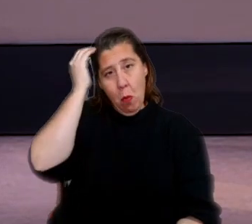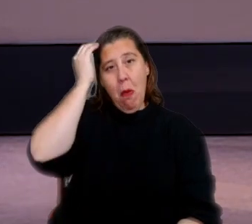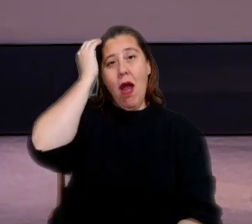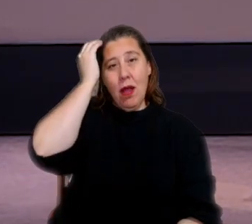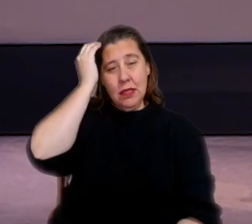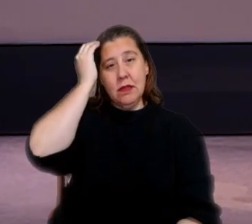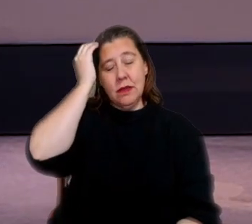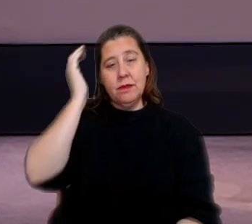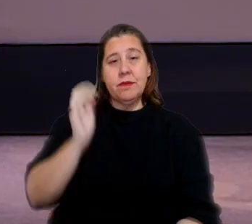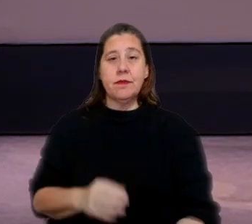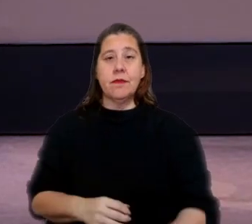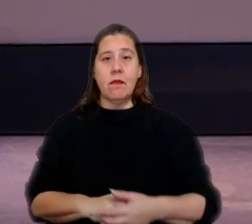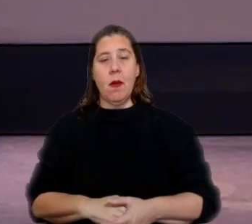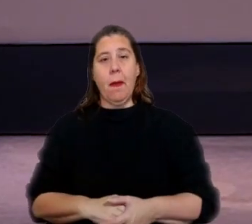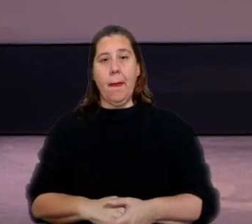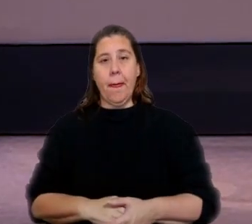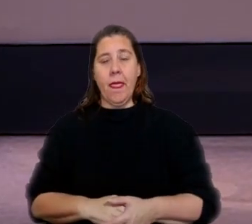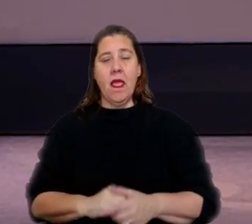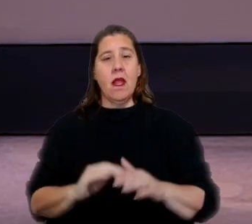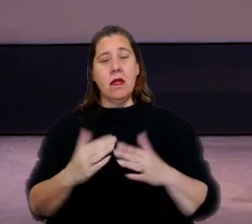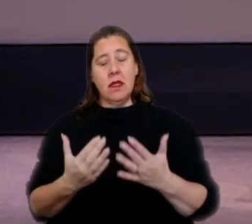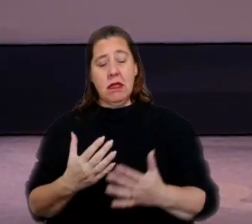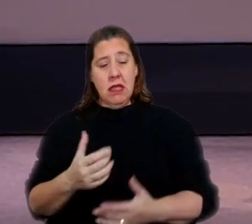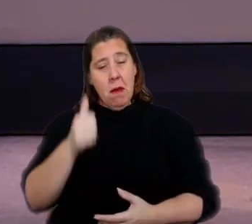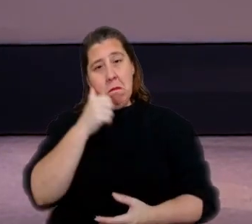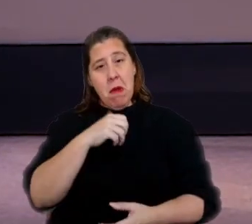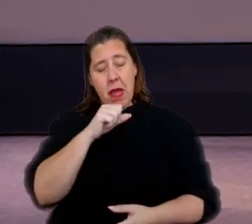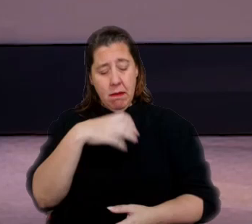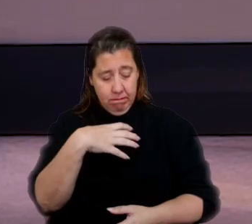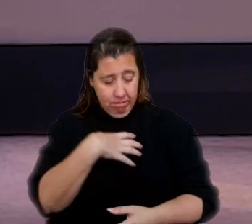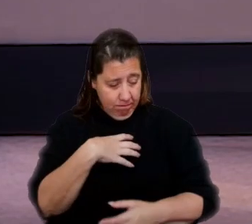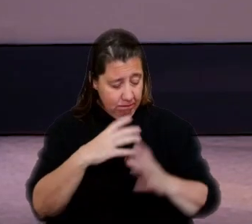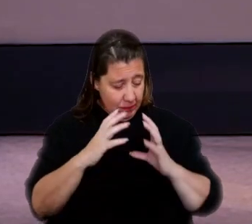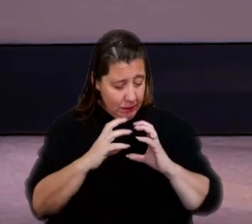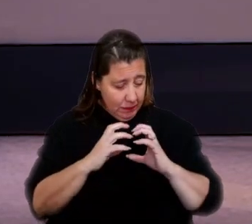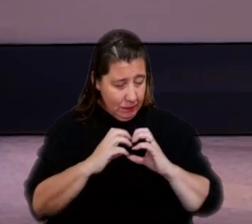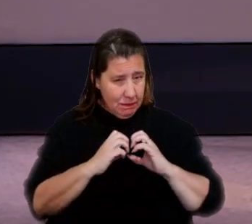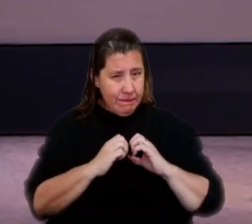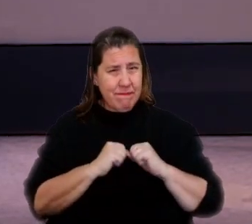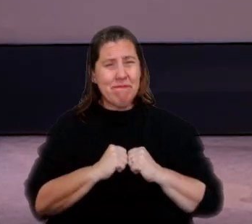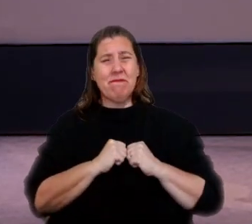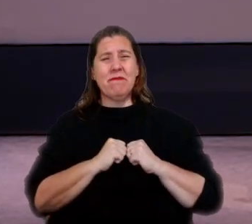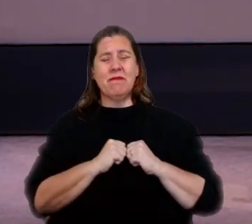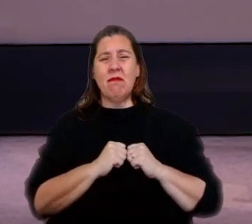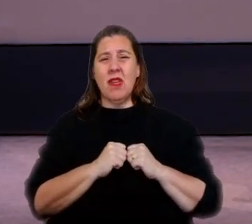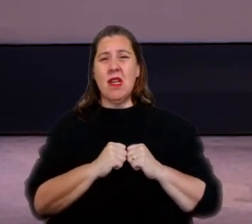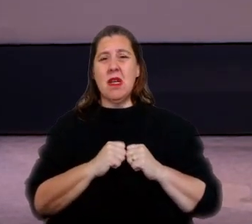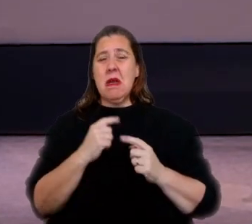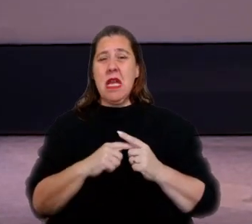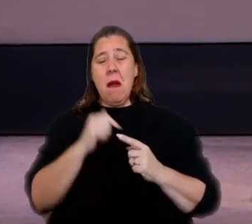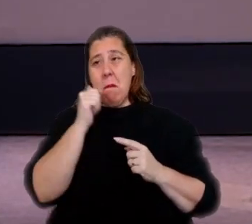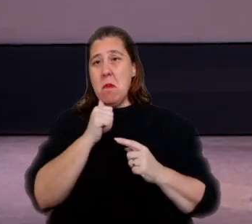foi o culpado da morte do filho e, portanto, de um pedaço dela, que, aliás, eu queria... Que atriz que é essa mulher,